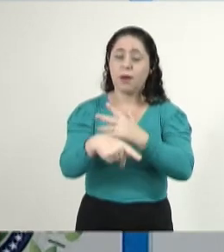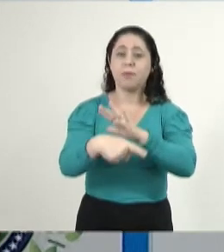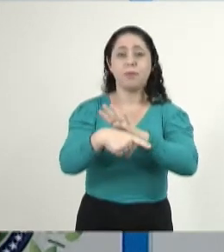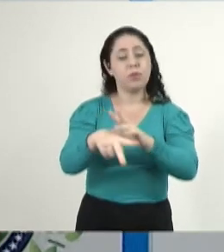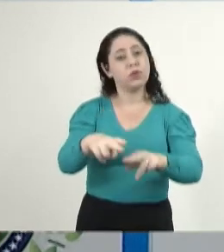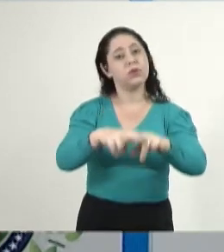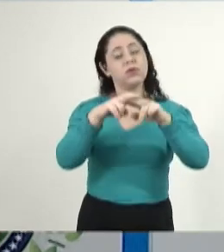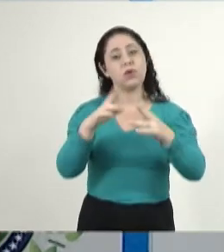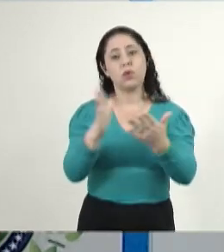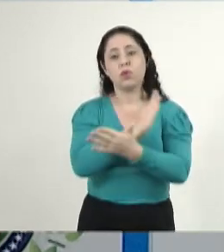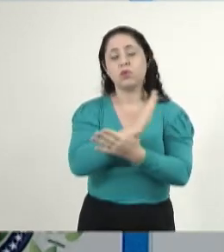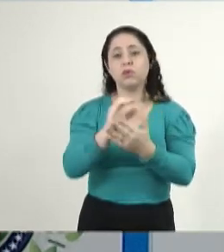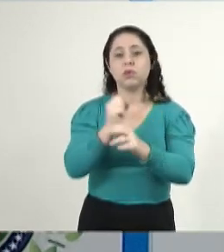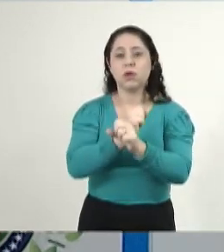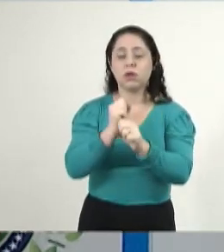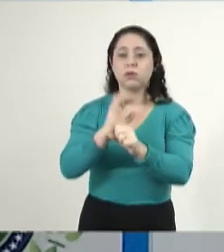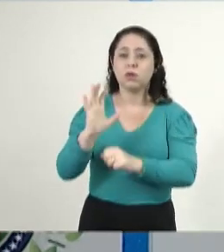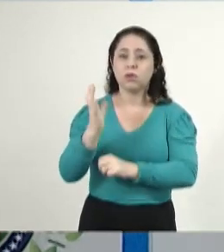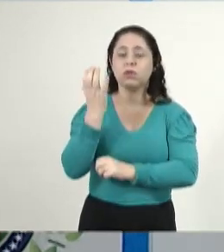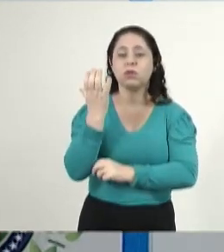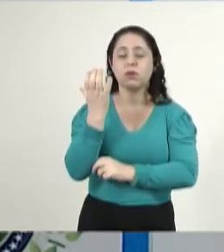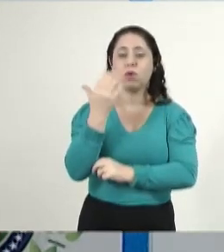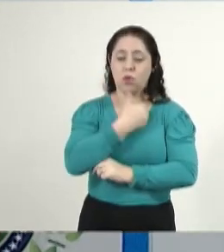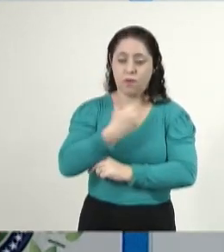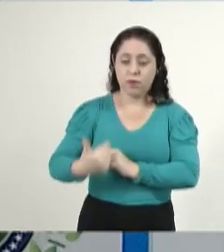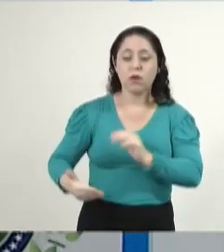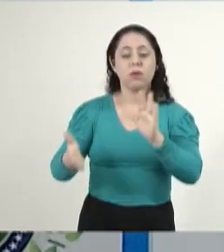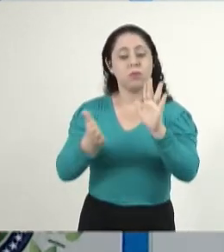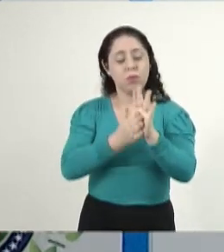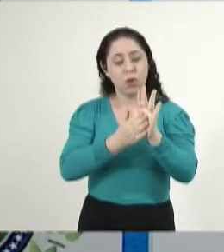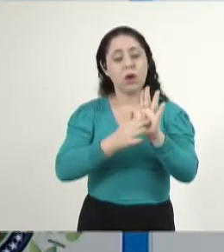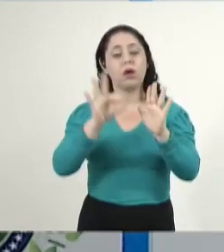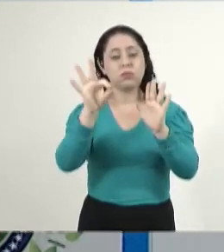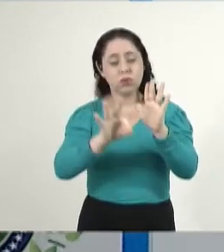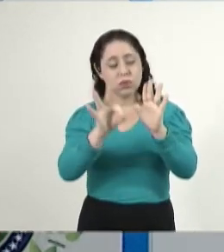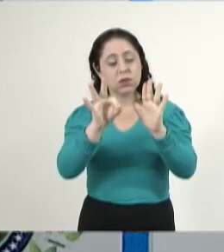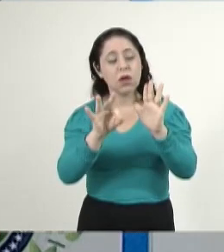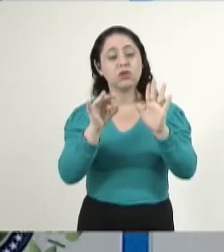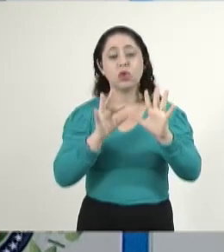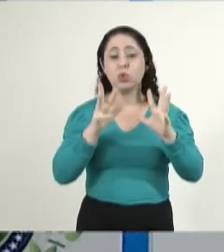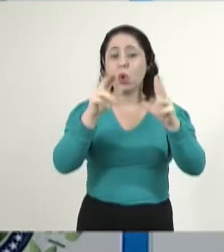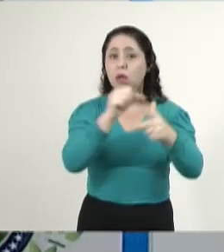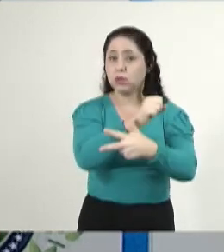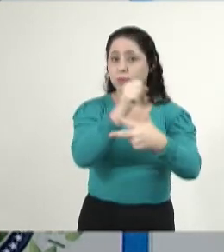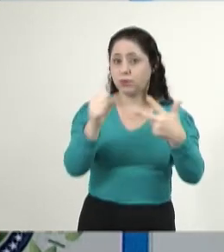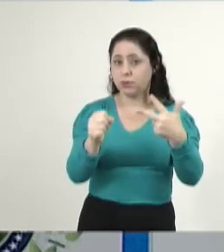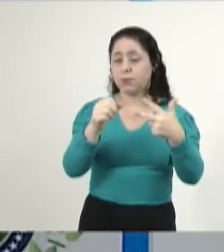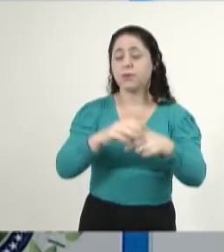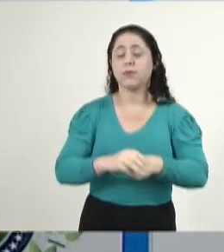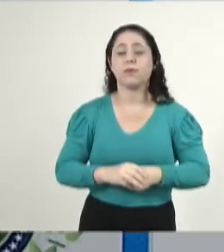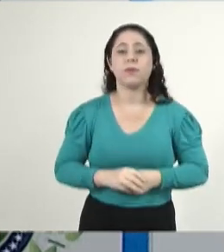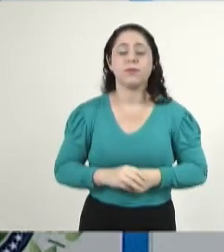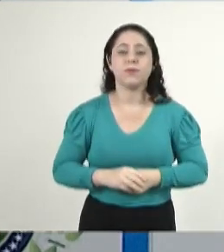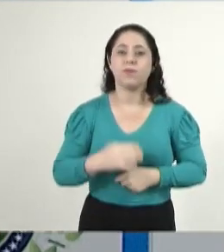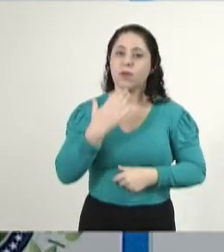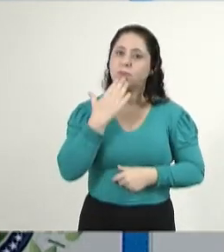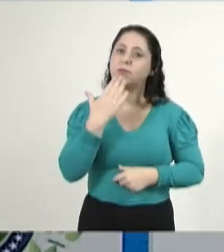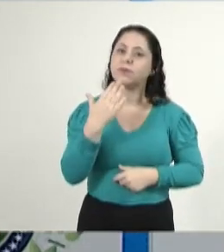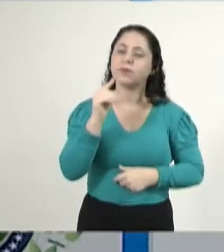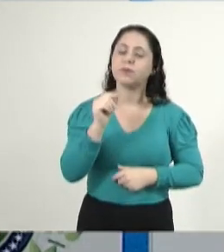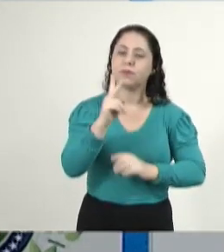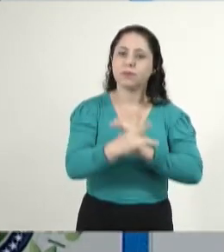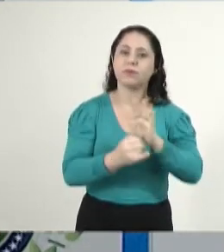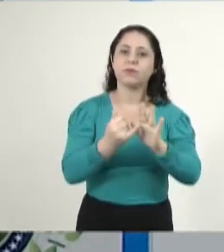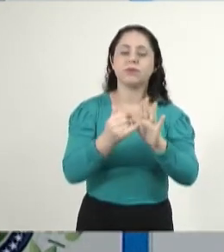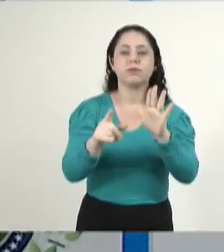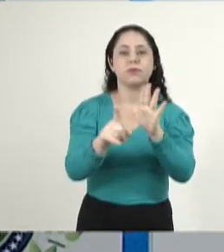que já há alguns anos vem acontecendo aqui em Mato Grosso do Sul, o governador propõe um índice que vale para todos os poderes, né? Esse